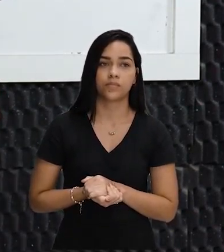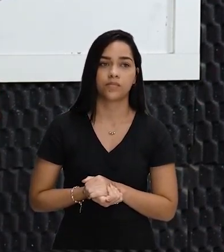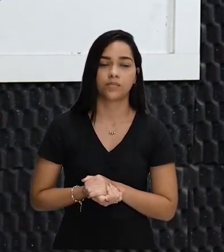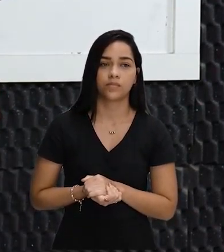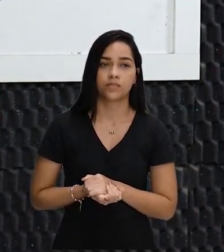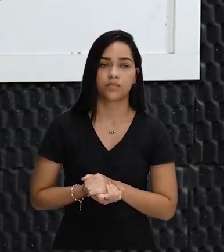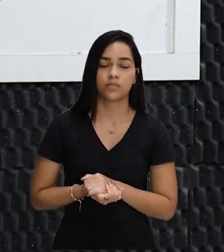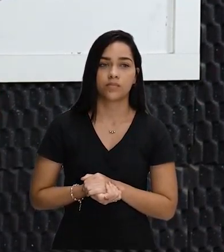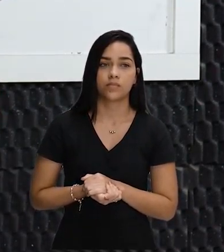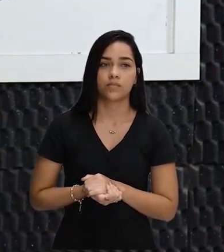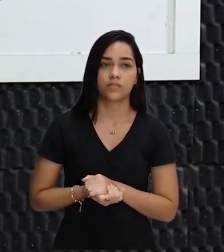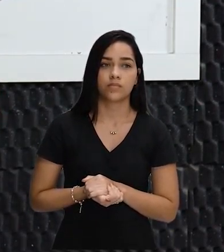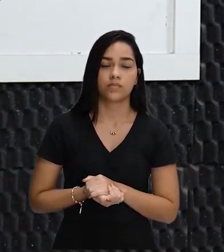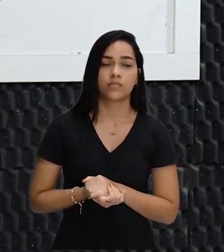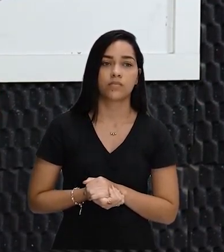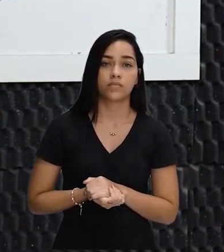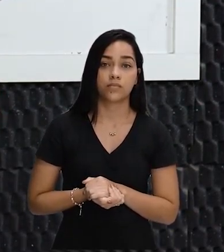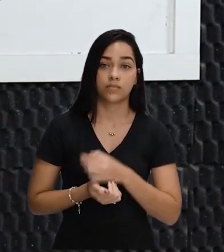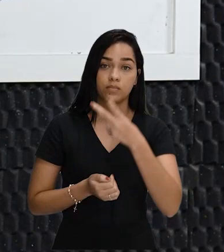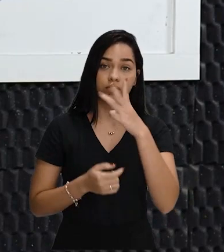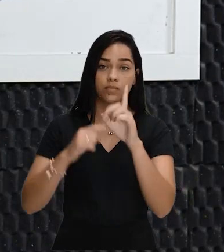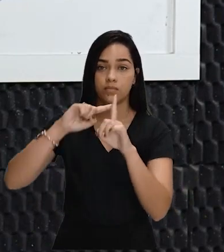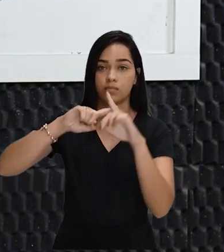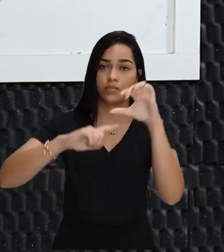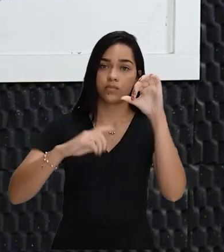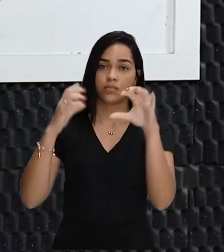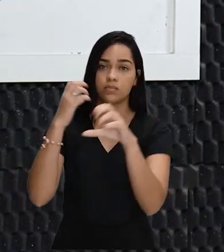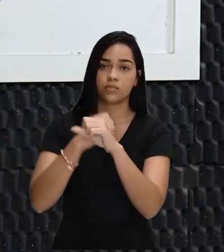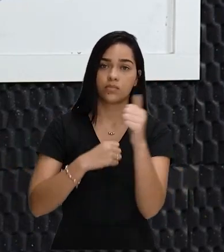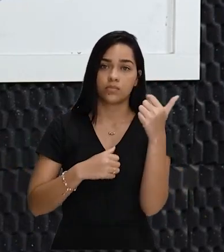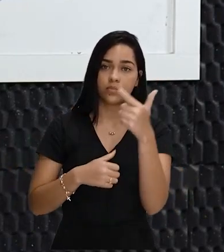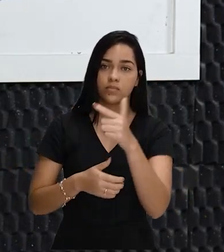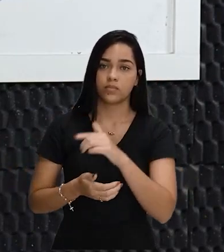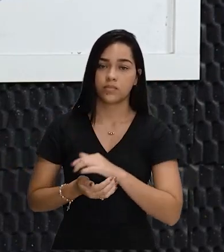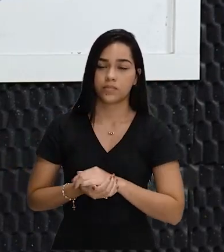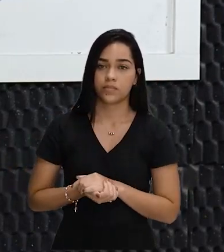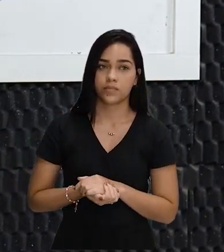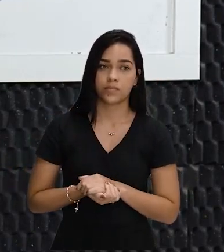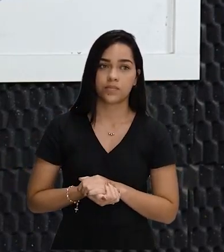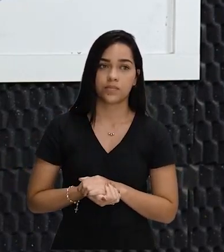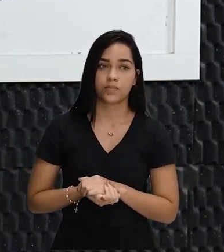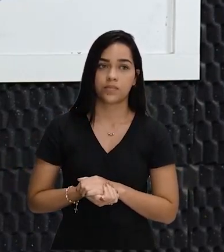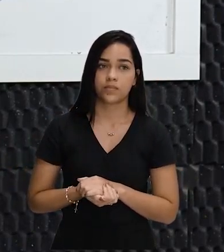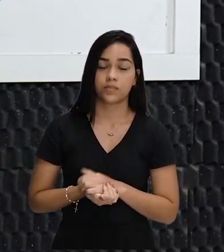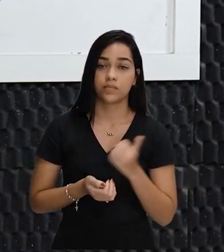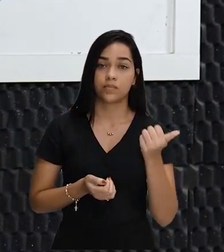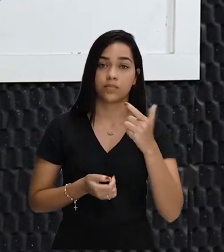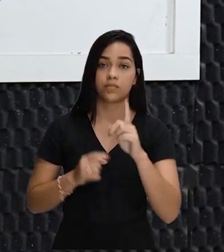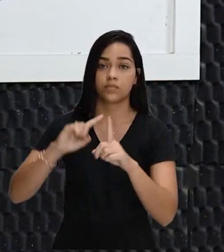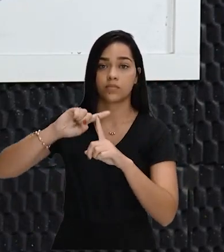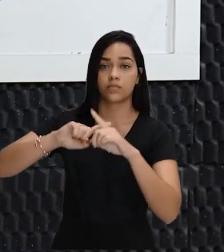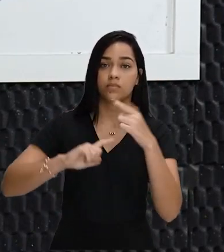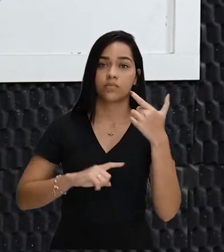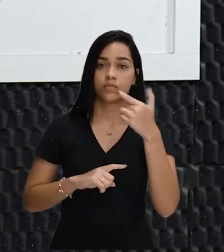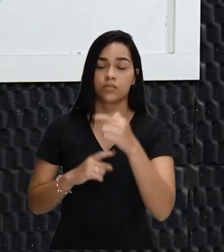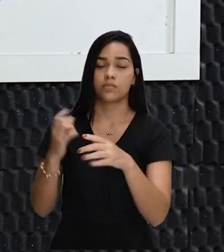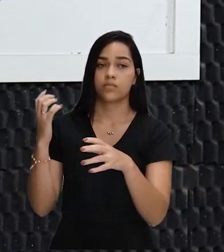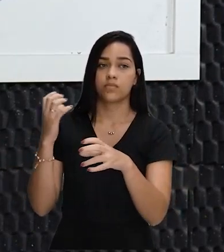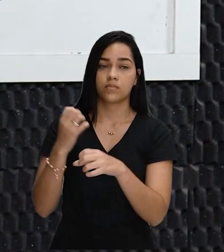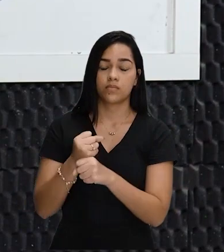tá 3 + 9 a 12 é isso